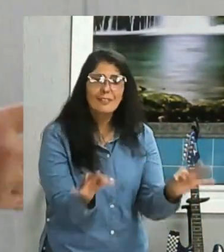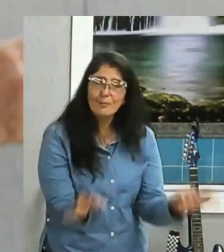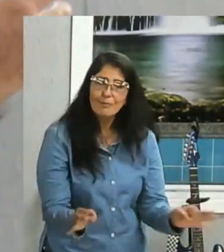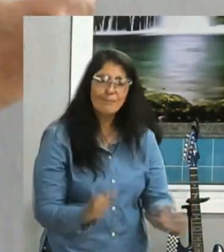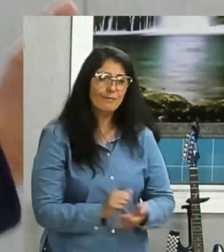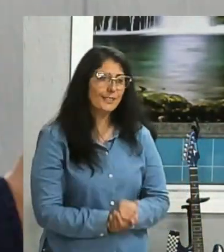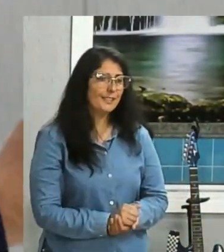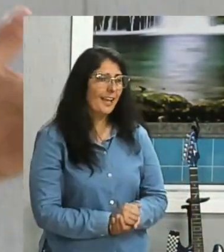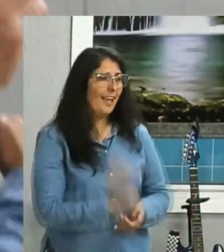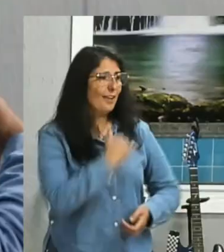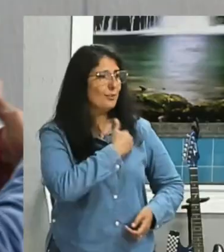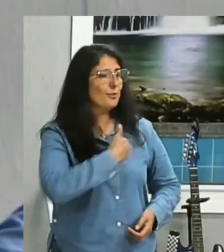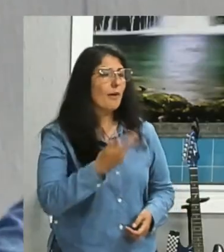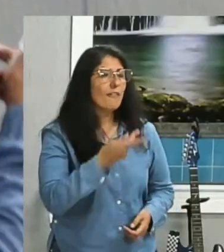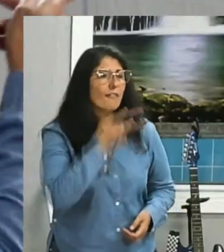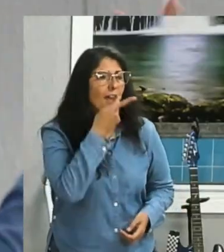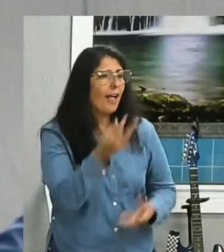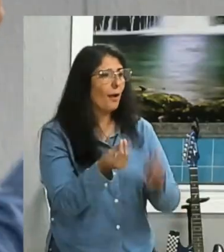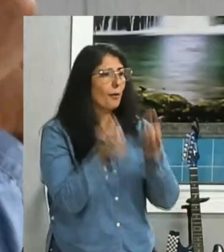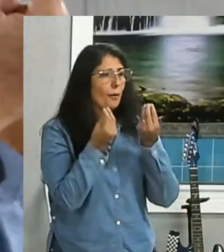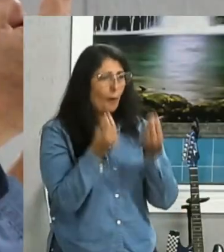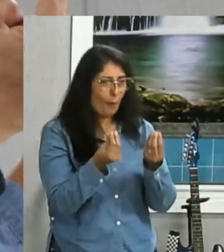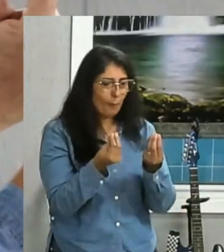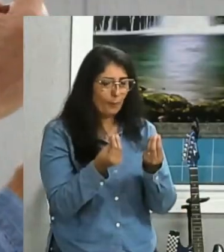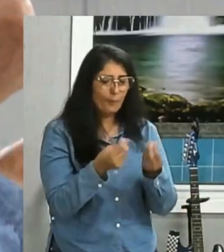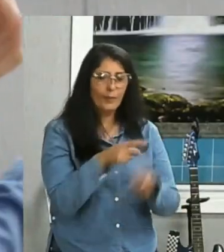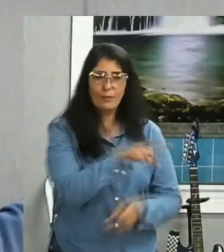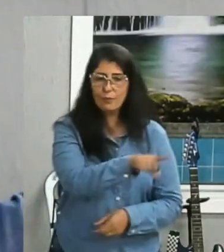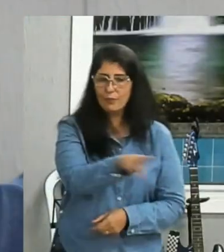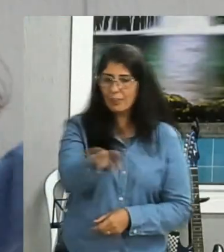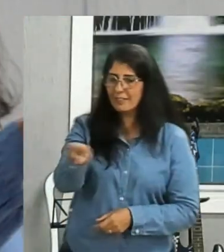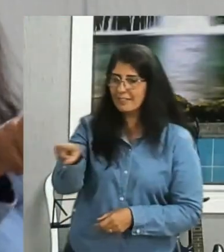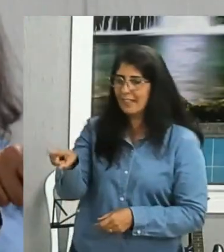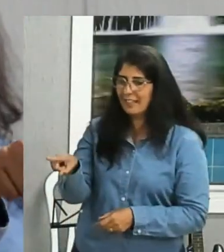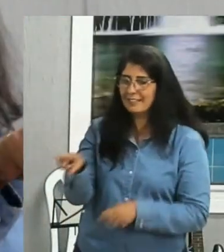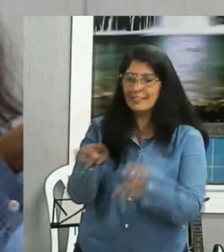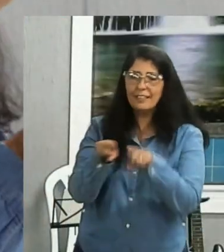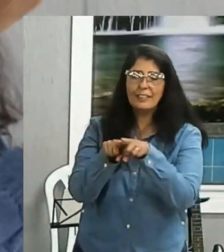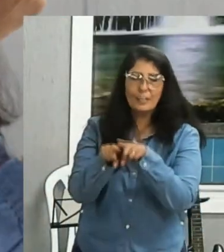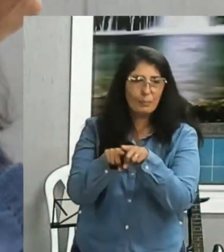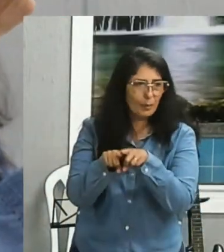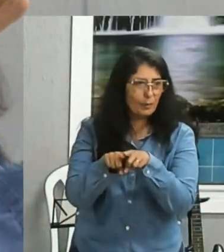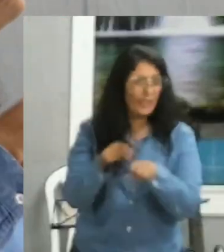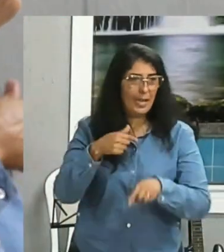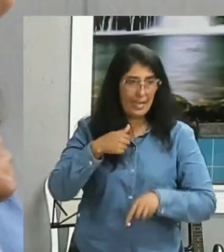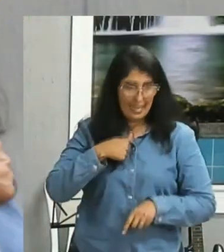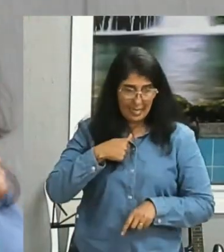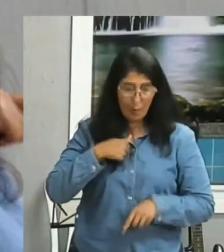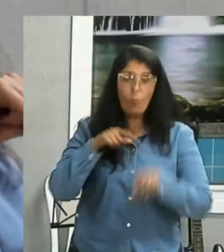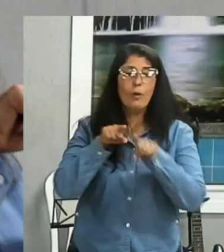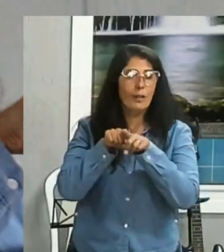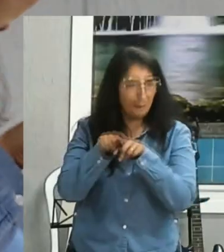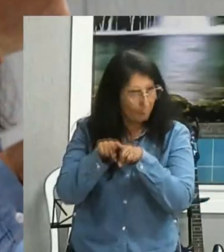irmãos. Ou para aquelas igrejas. Irmão e